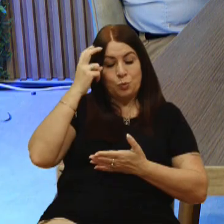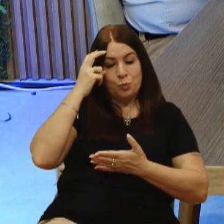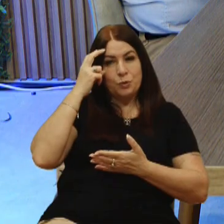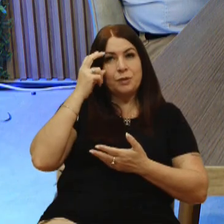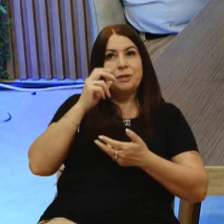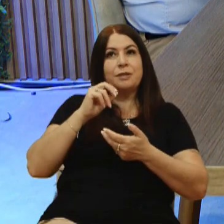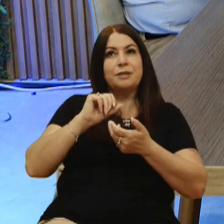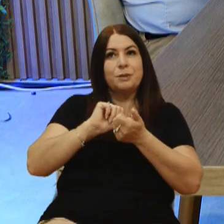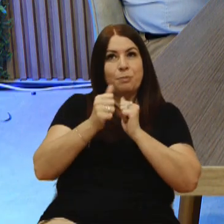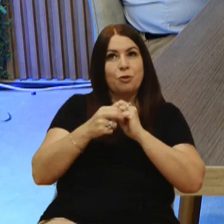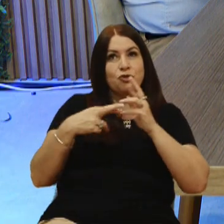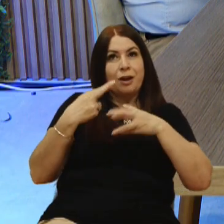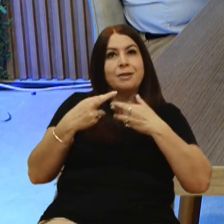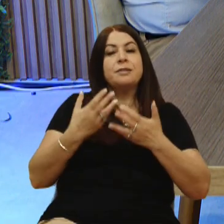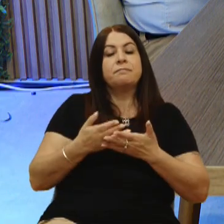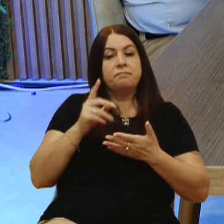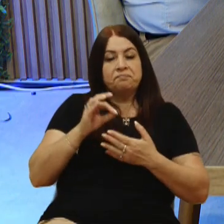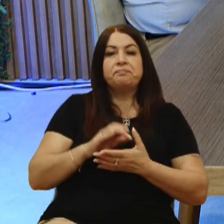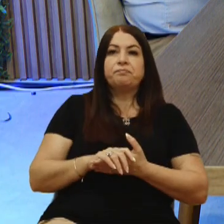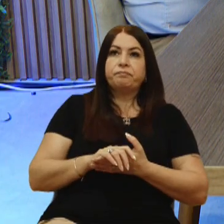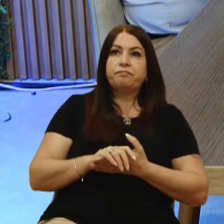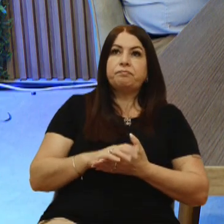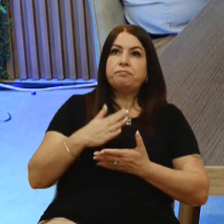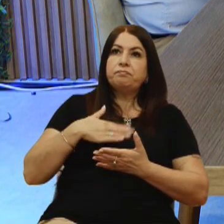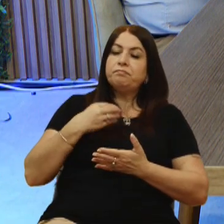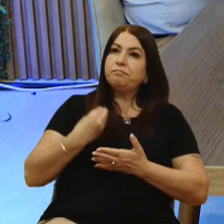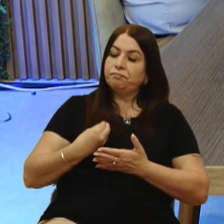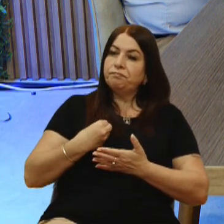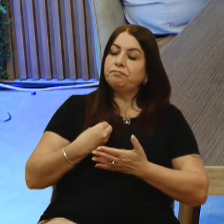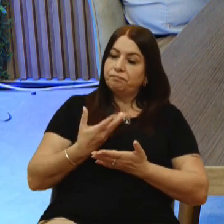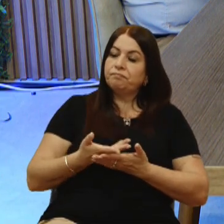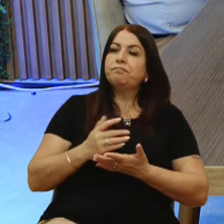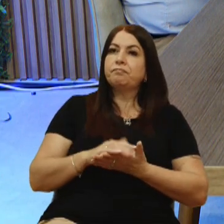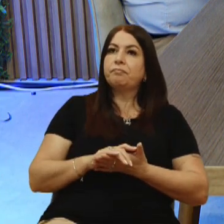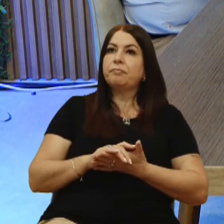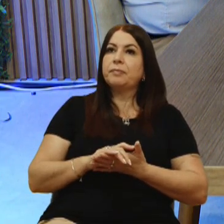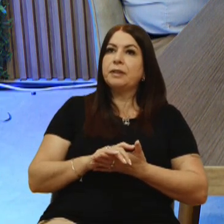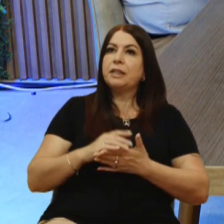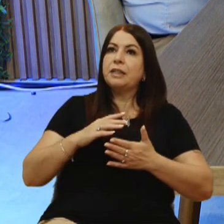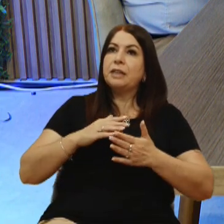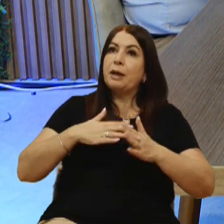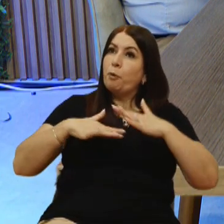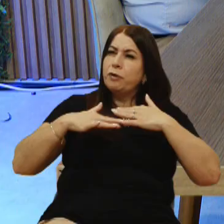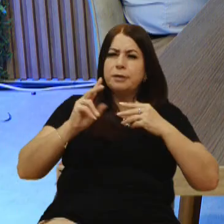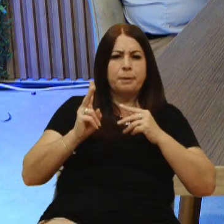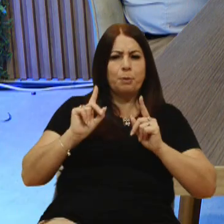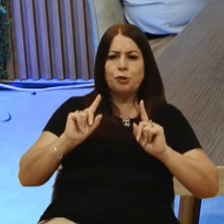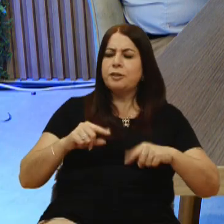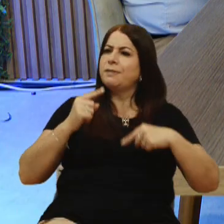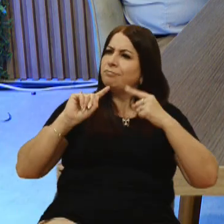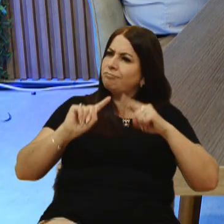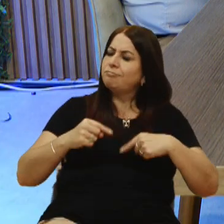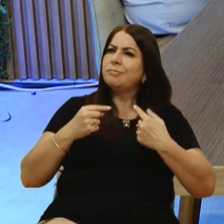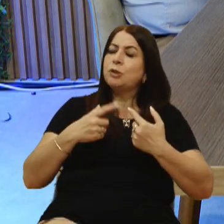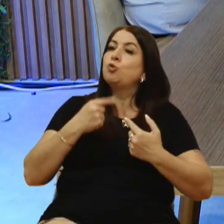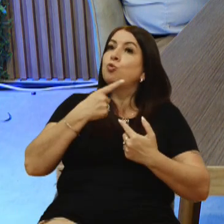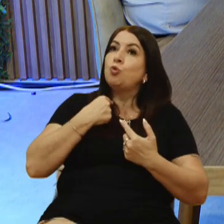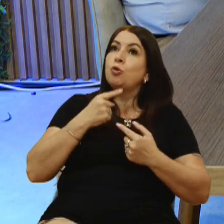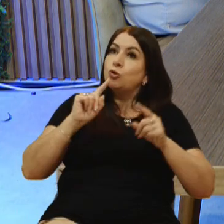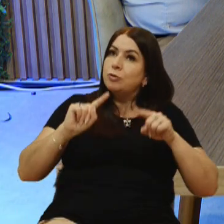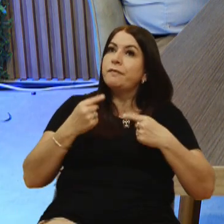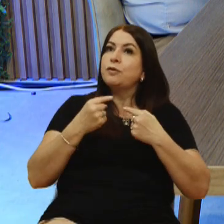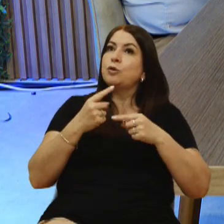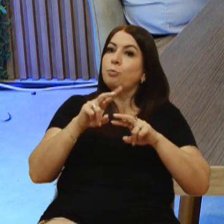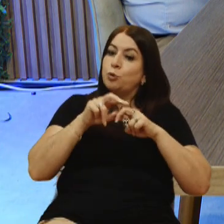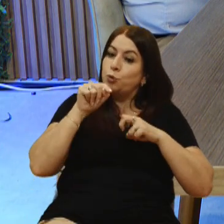lazer. Exatamente. Então, a minha vida, Fábio, ela é movida por desafios. Tá? Eu gosto de desafios, por